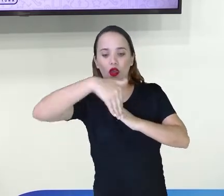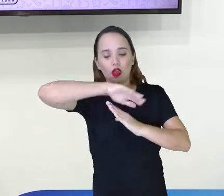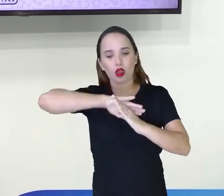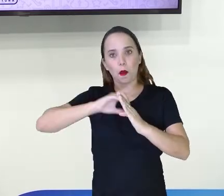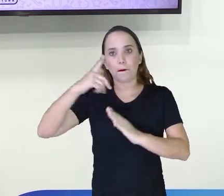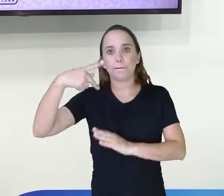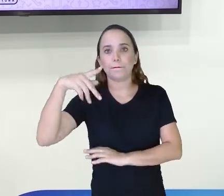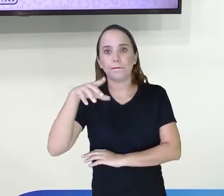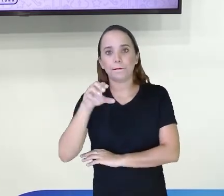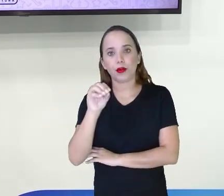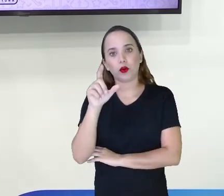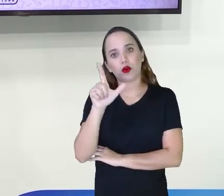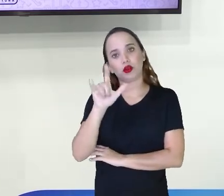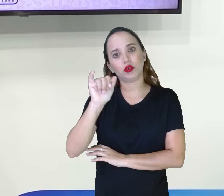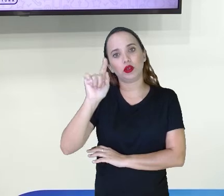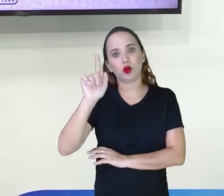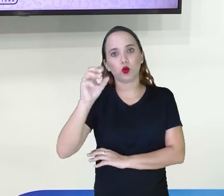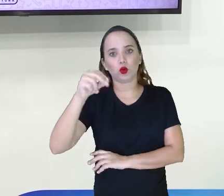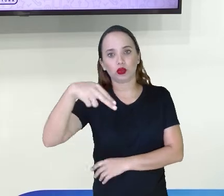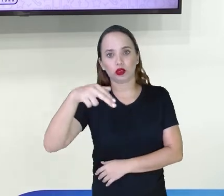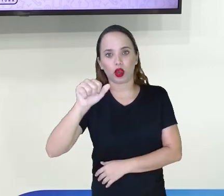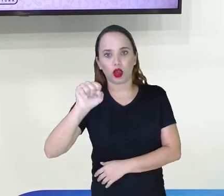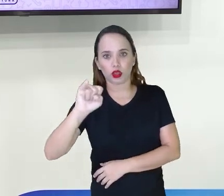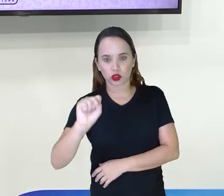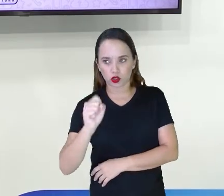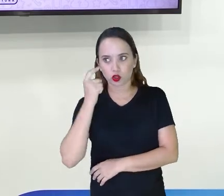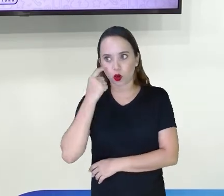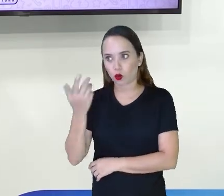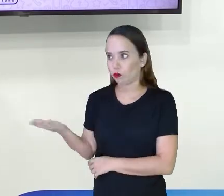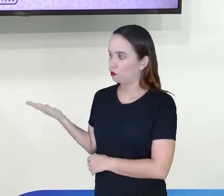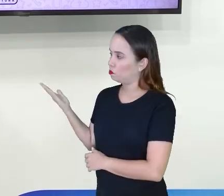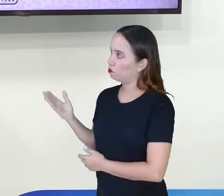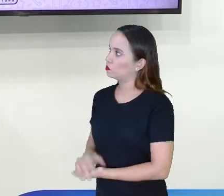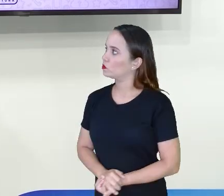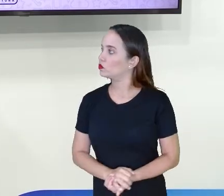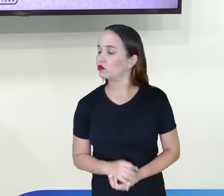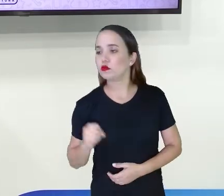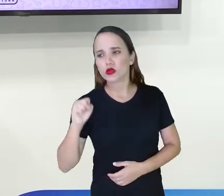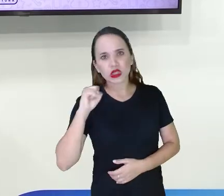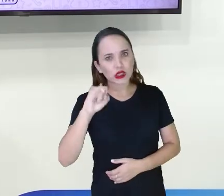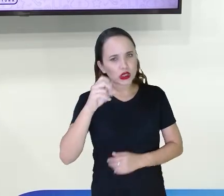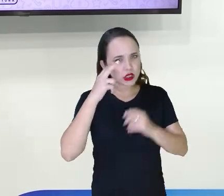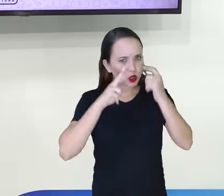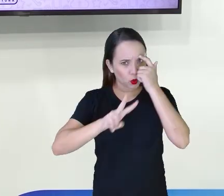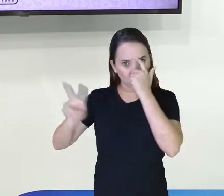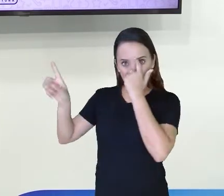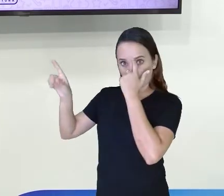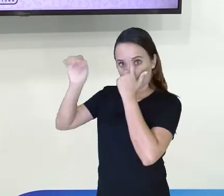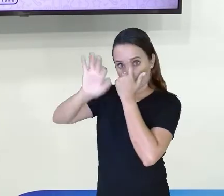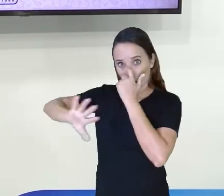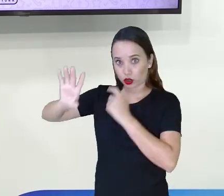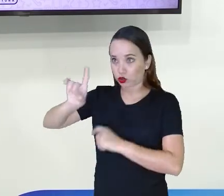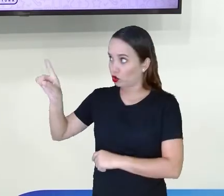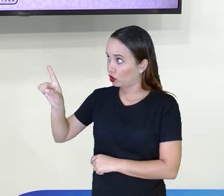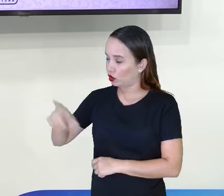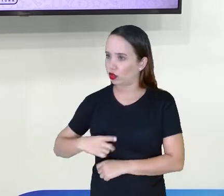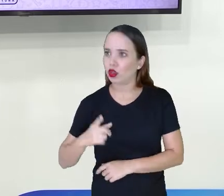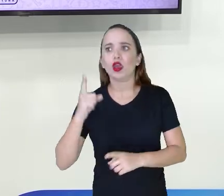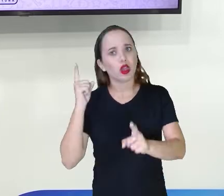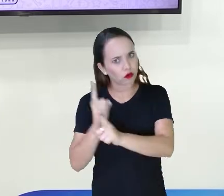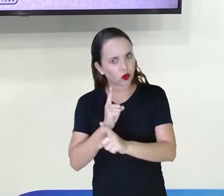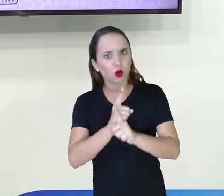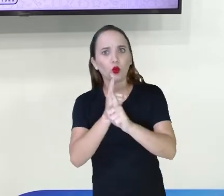poligonais, tá certo? Faces poligonais, ó. Olha, se eu observar essa pirâmide aqui, eu vou encontrar um triângulo na